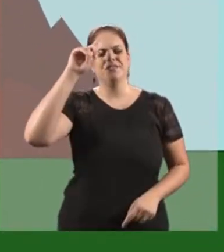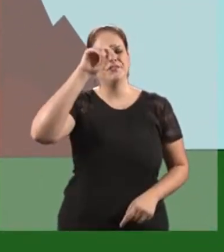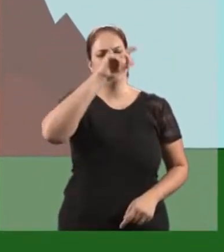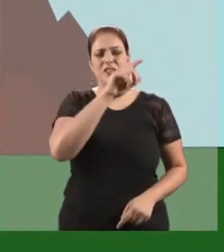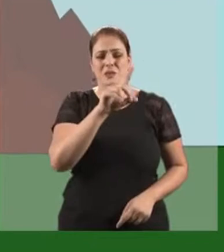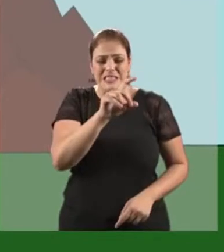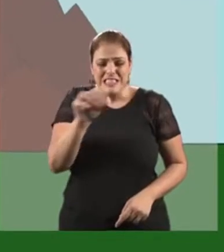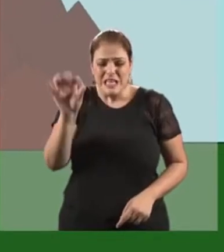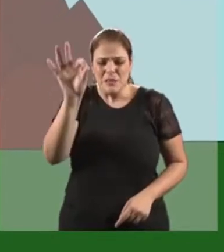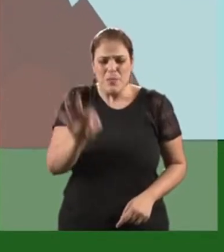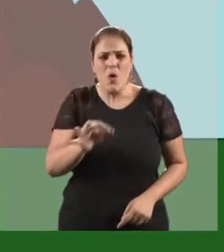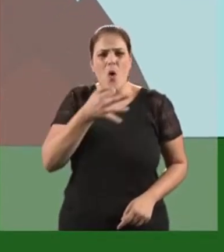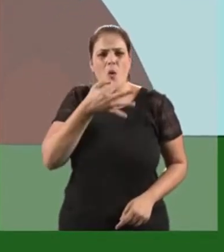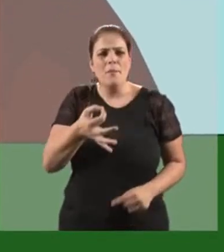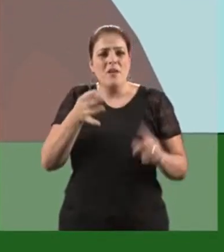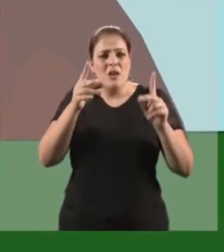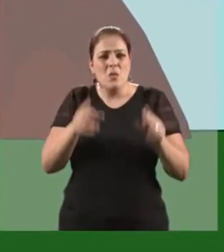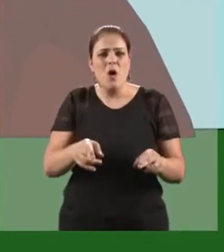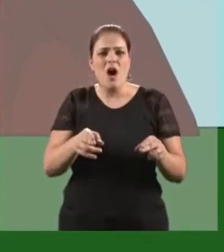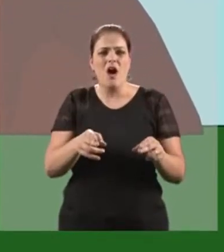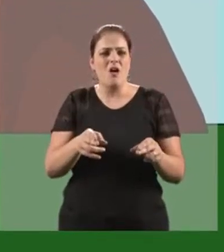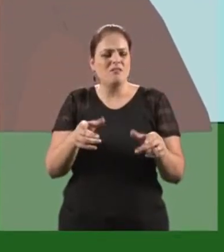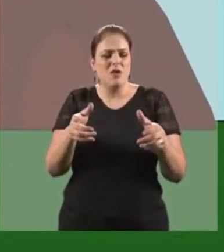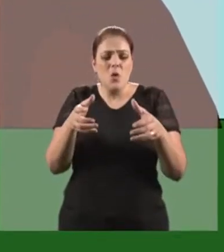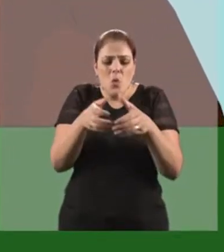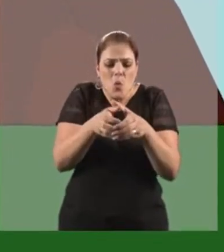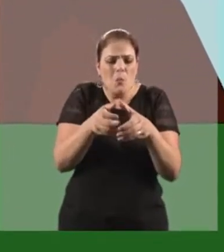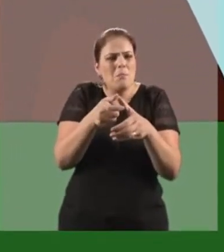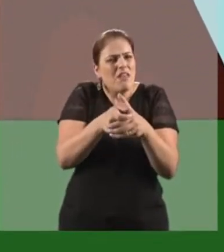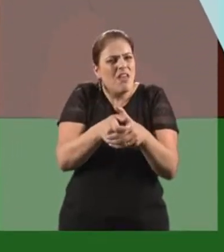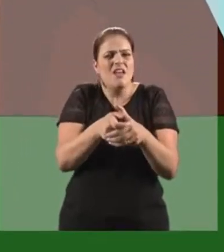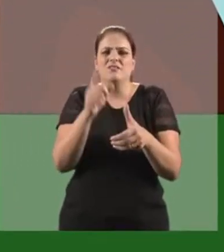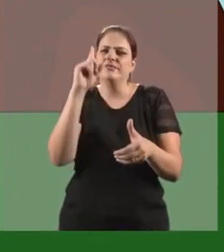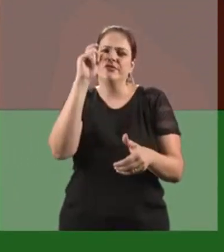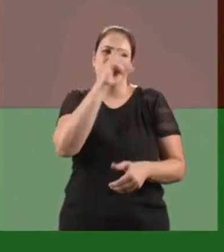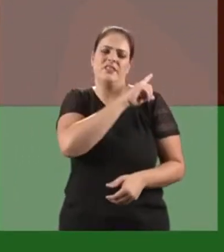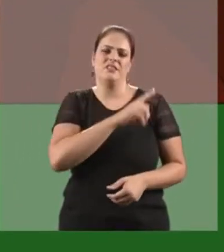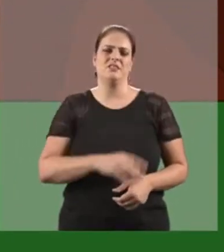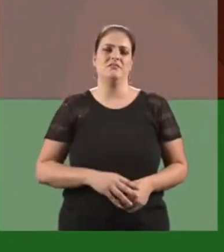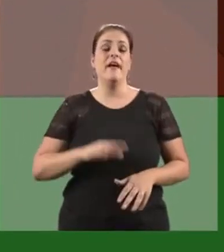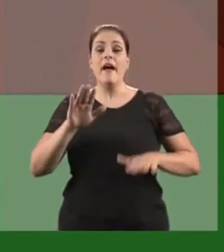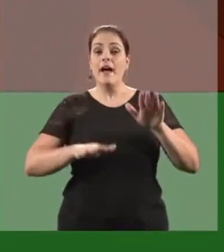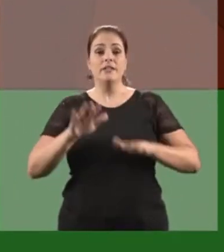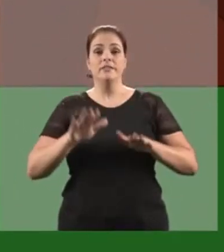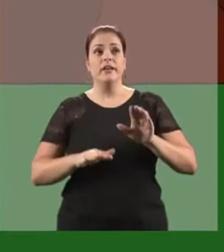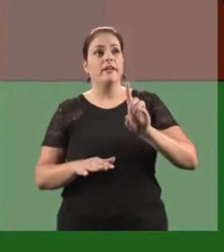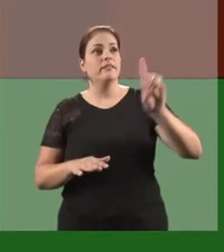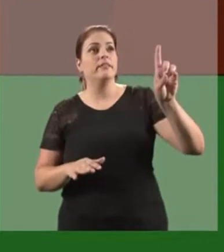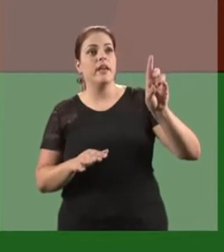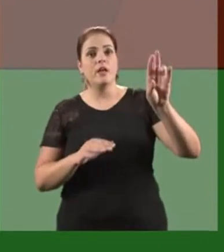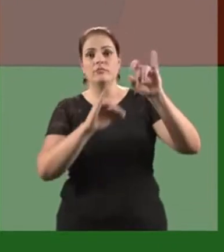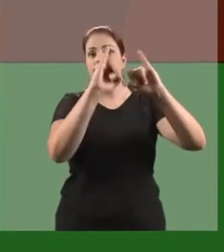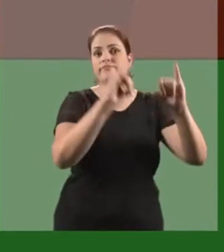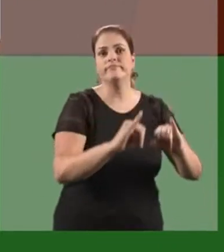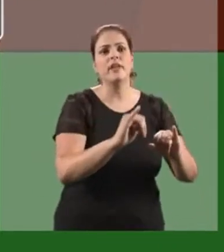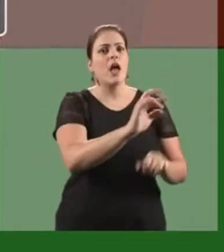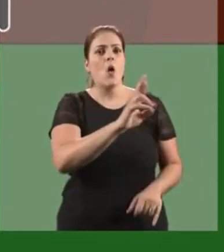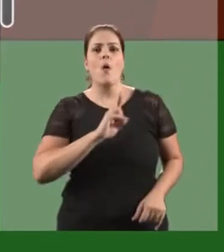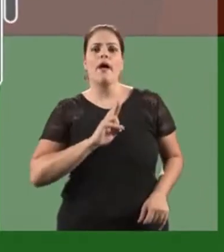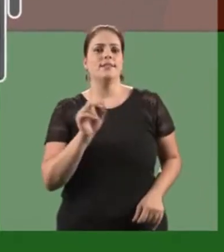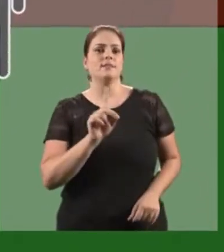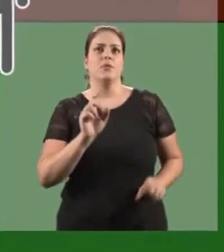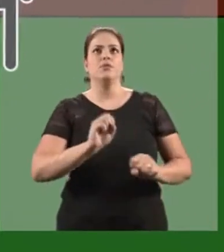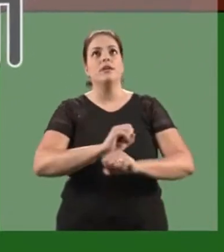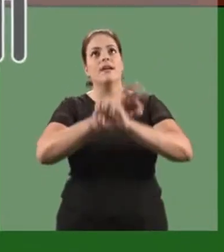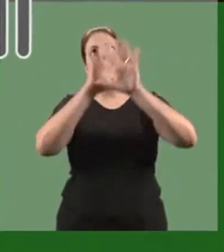de alcançar, mesmo em grupos pequenos. E nem sempre os oráculos e os deuses respondiam às questões de forma